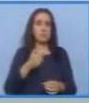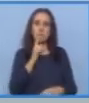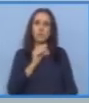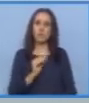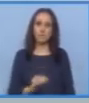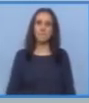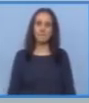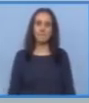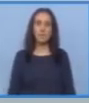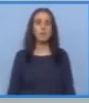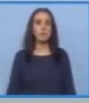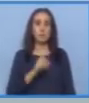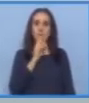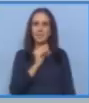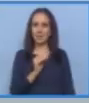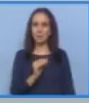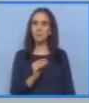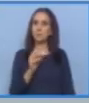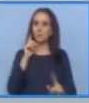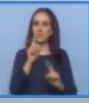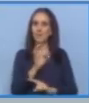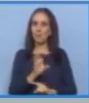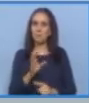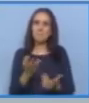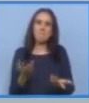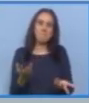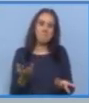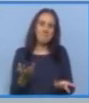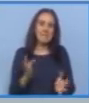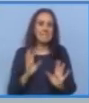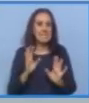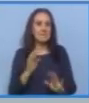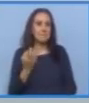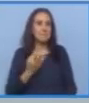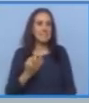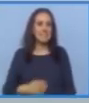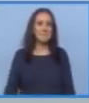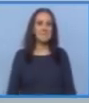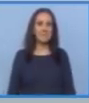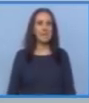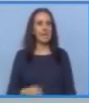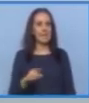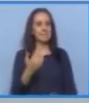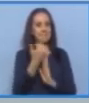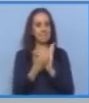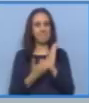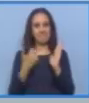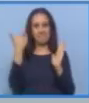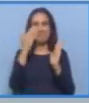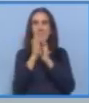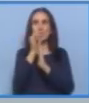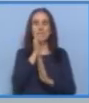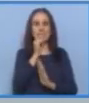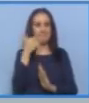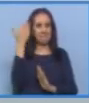silêncio. Mas o silêncio também seria uma forma de música, se calhar. Mas sim, esse menu é de chegar lá, se Deus quiser,